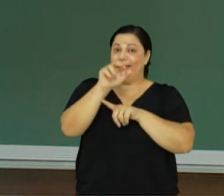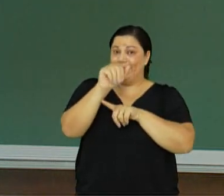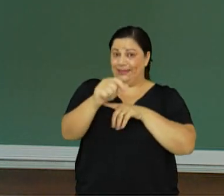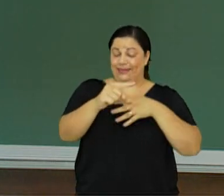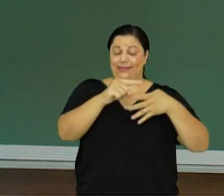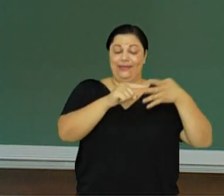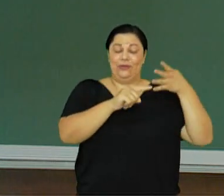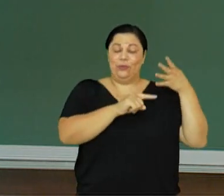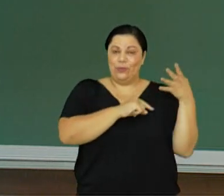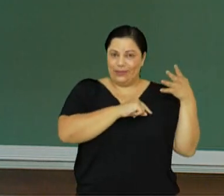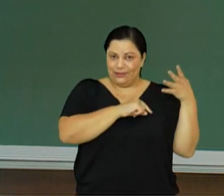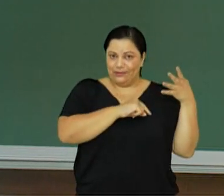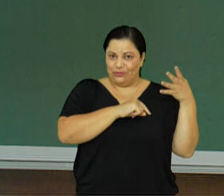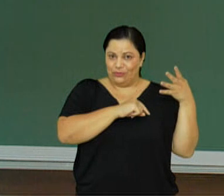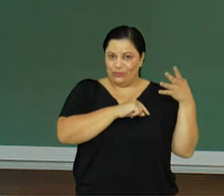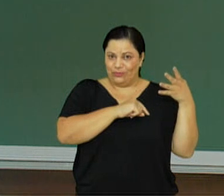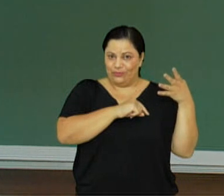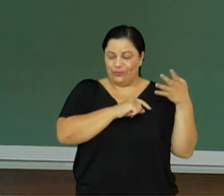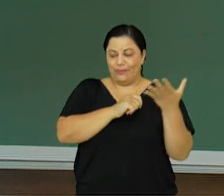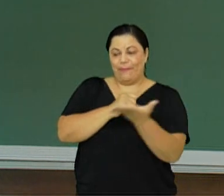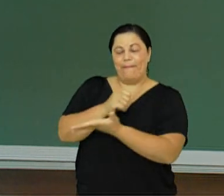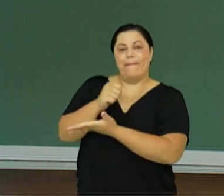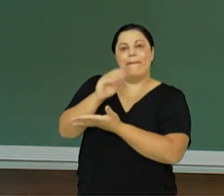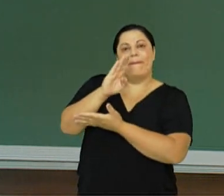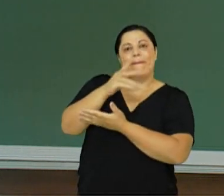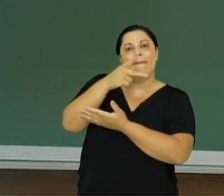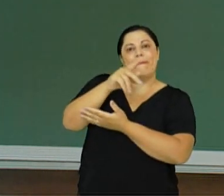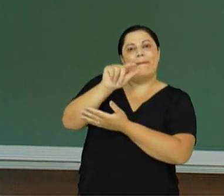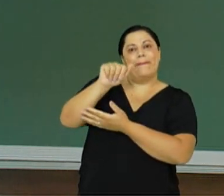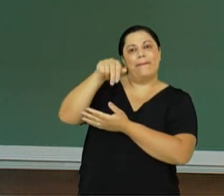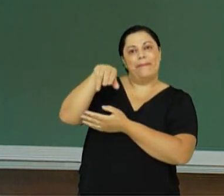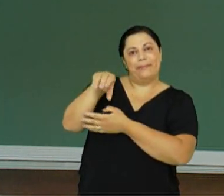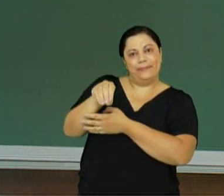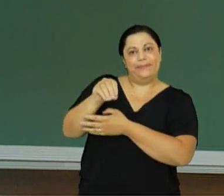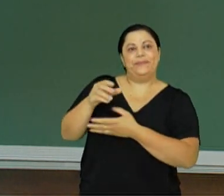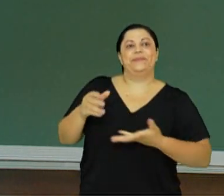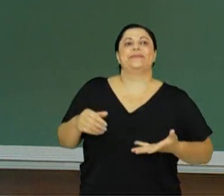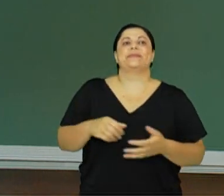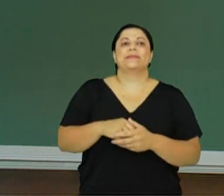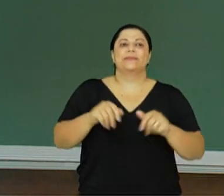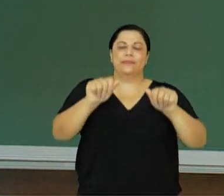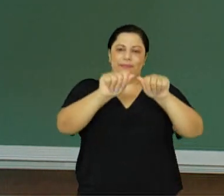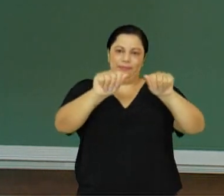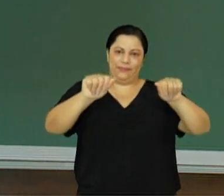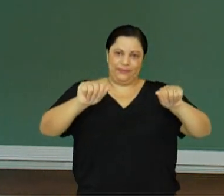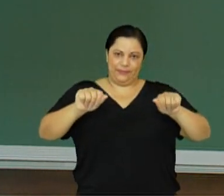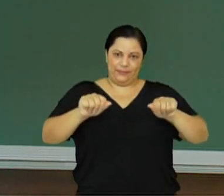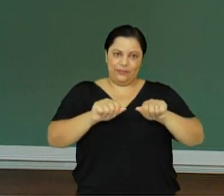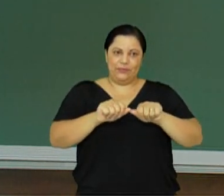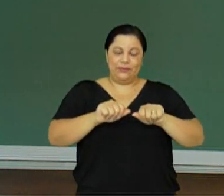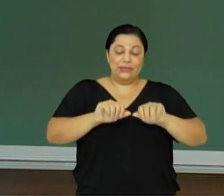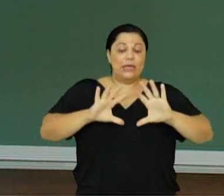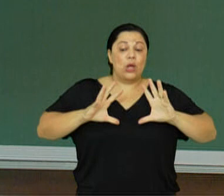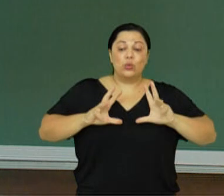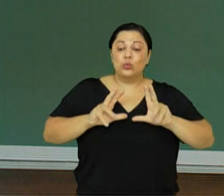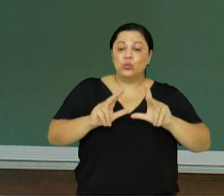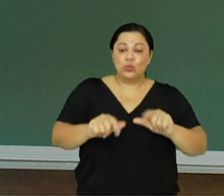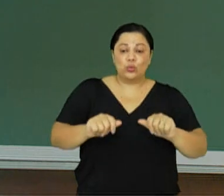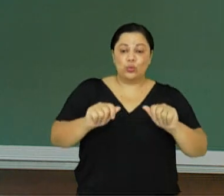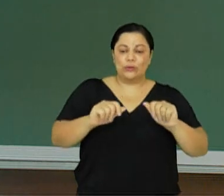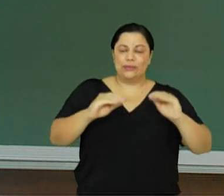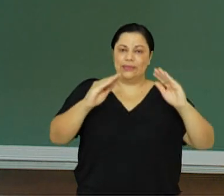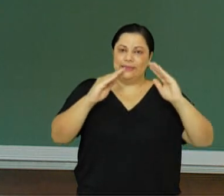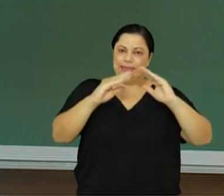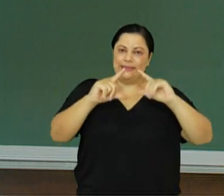formado por 4 planos, tá? E a figura, ela tem todas as faces